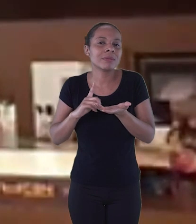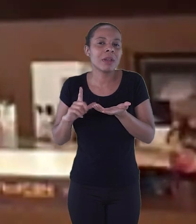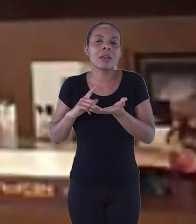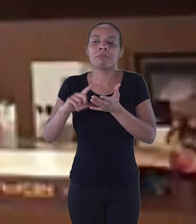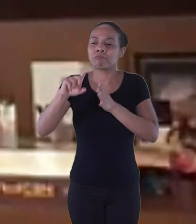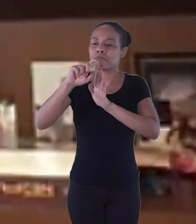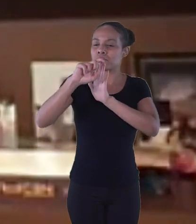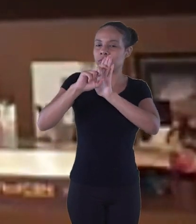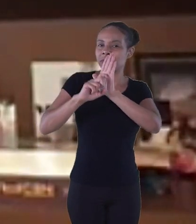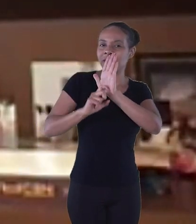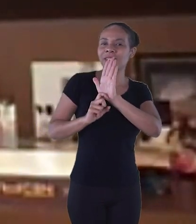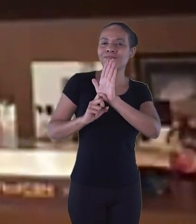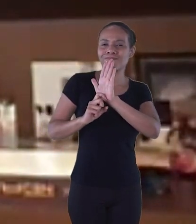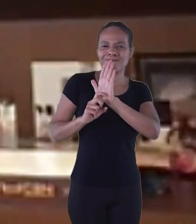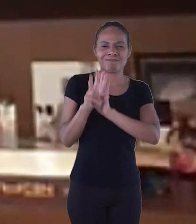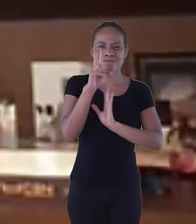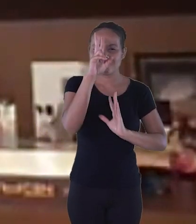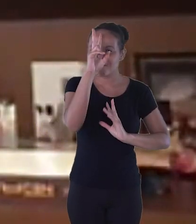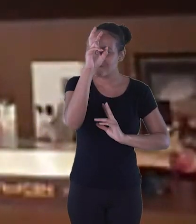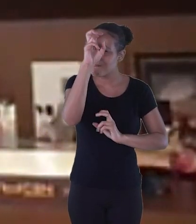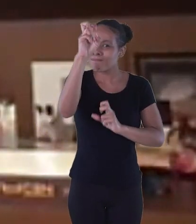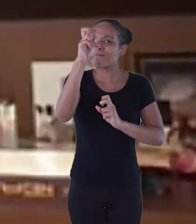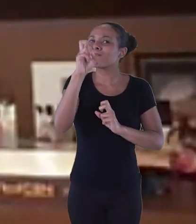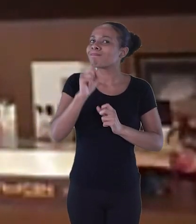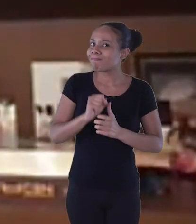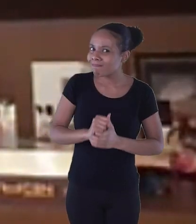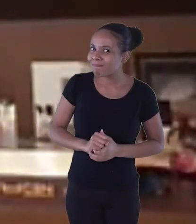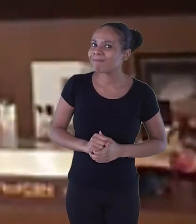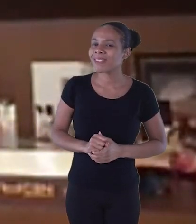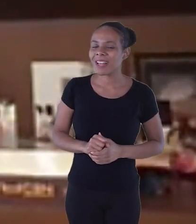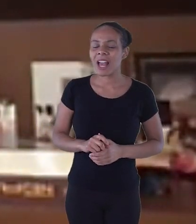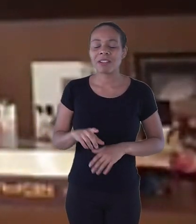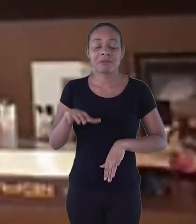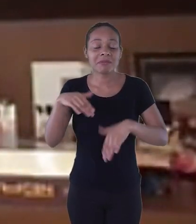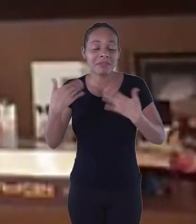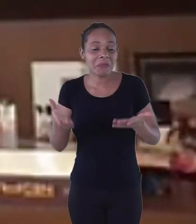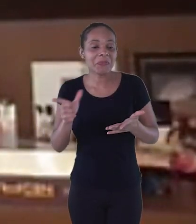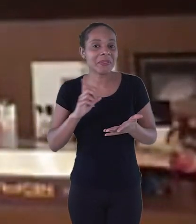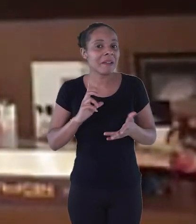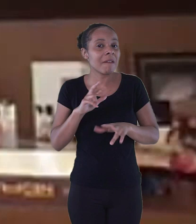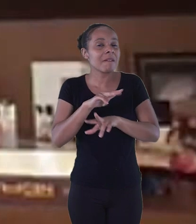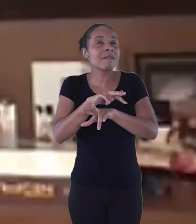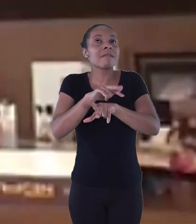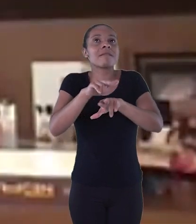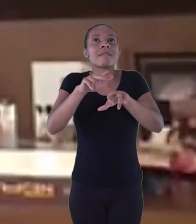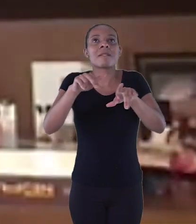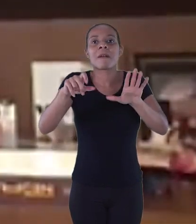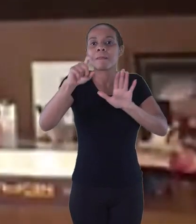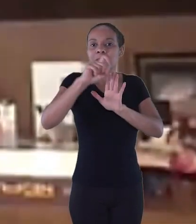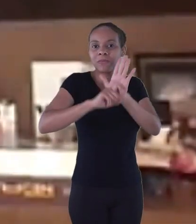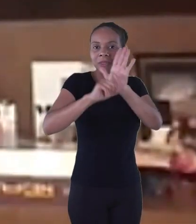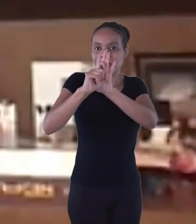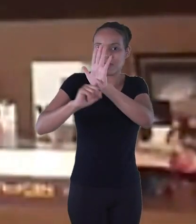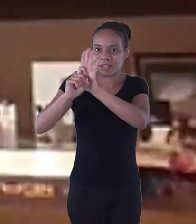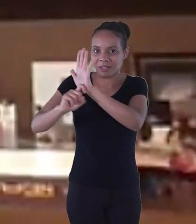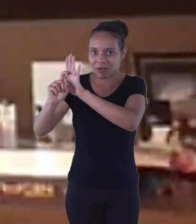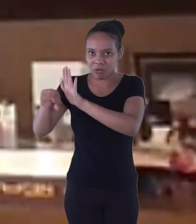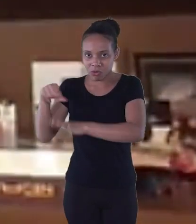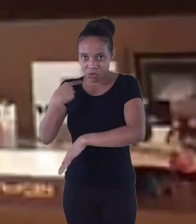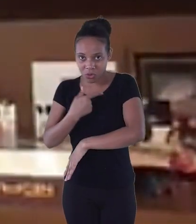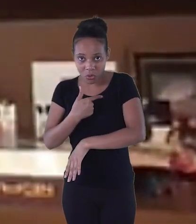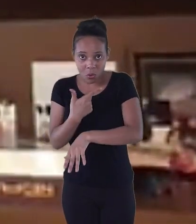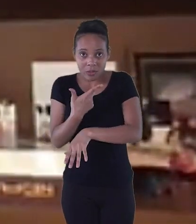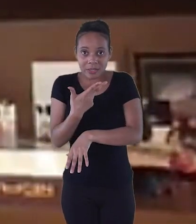Uma letra muito forte. Então, vários verbetes que nós escrevemos viraram pequenos ensaios mesmo. Isso é